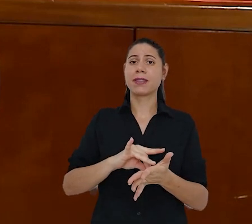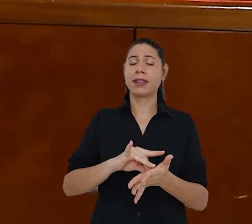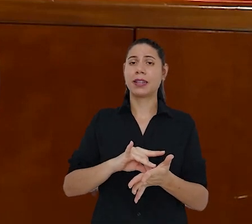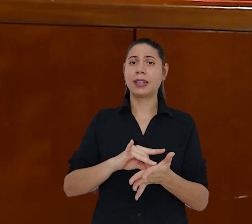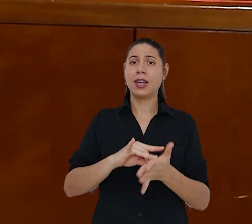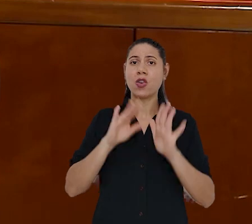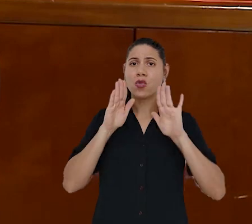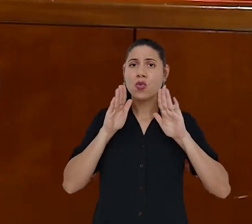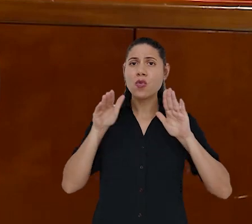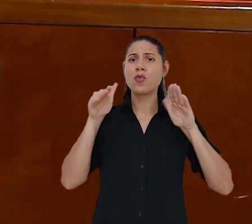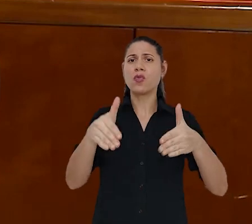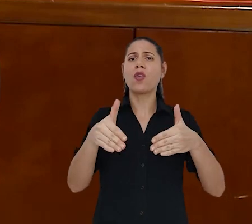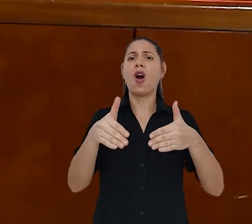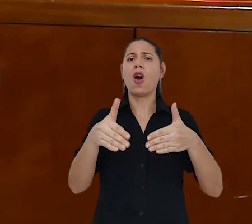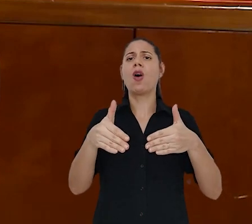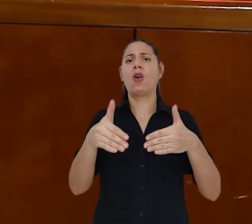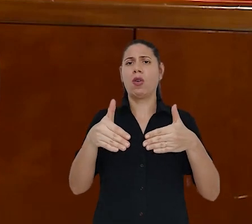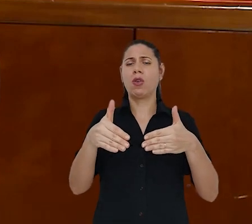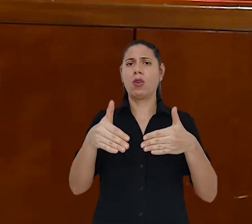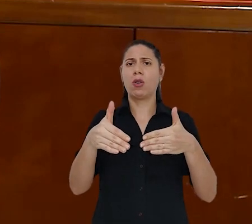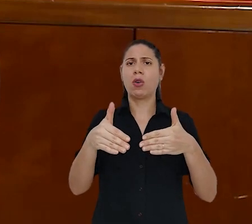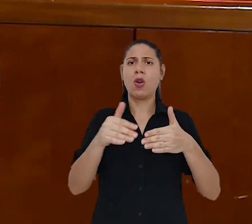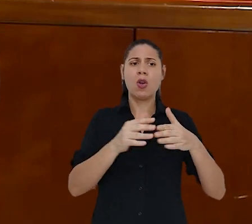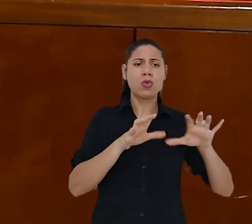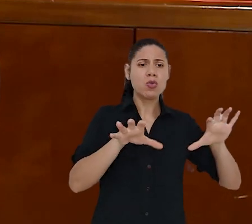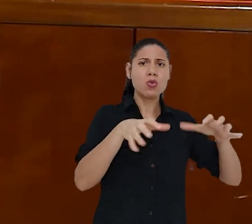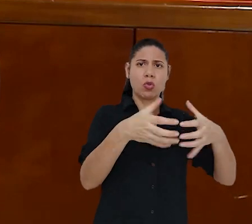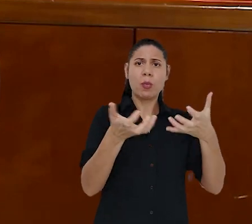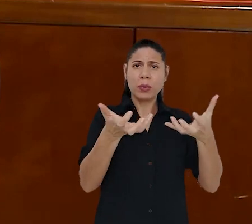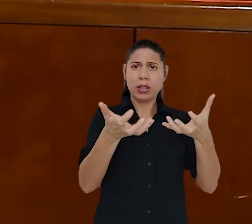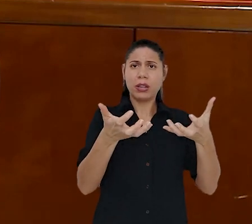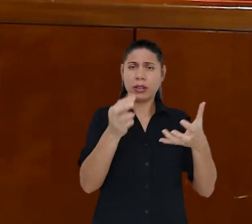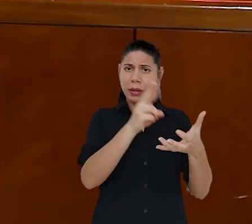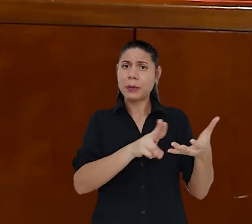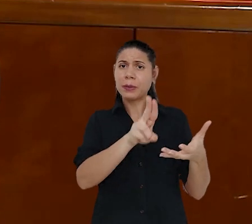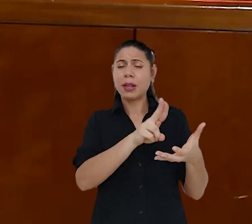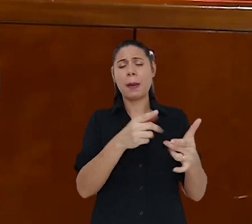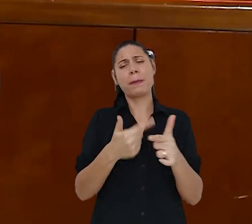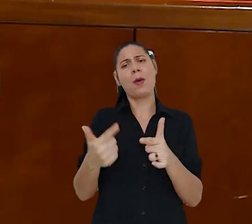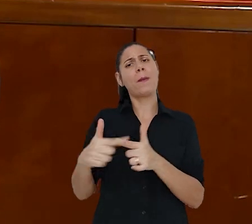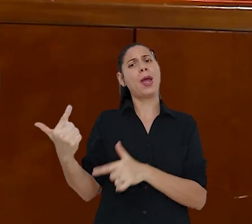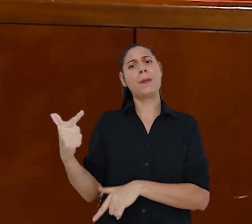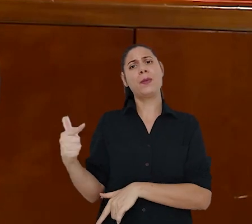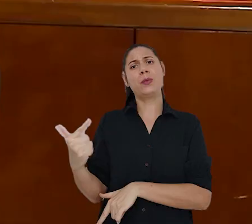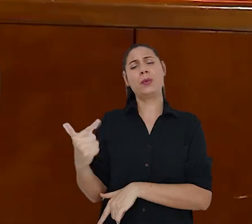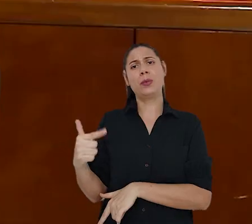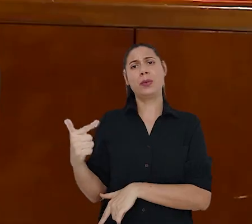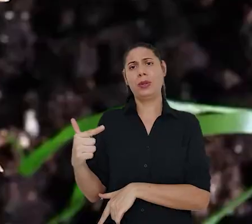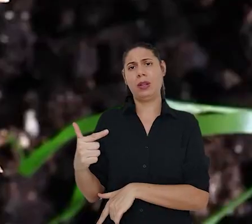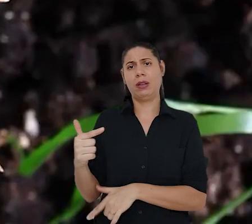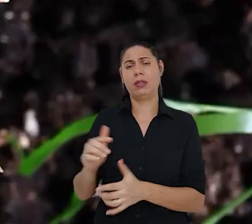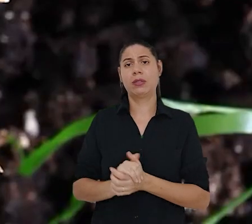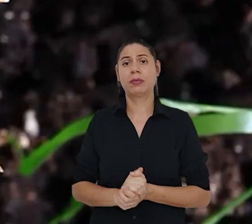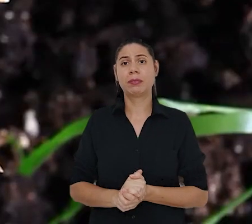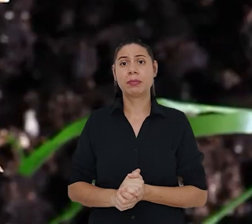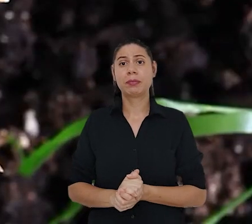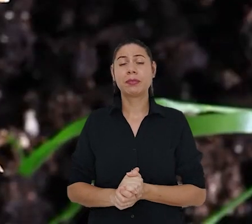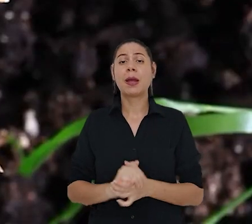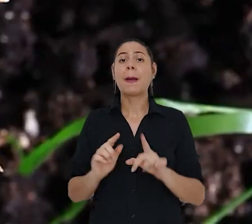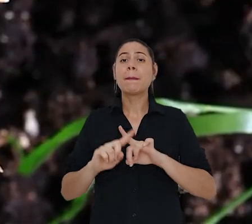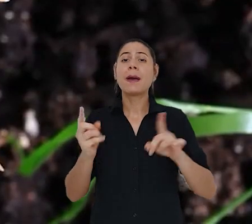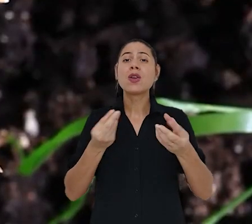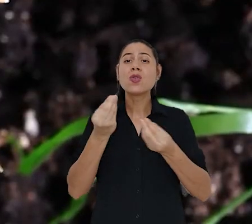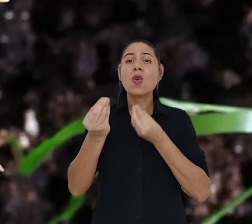bem focada, bem focalizada no grupo-alvo, não vai ter problema de risco à saúde pública. Mas como ter